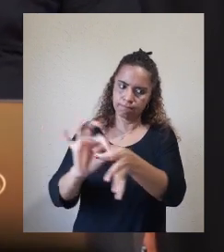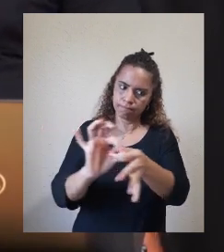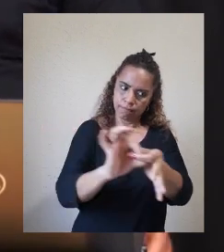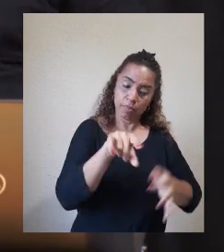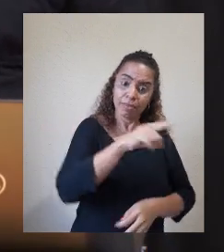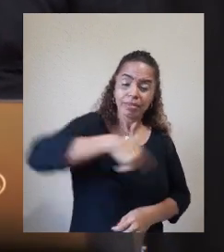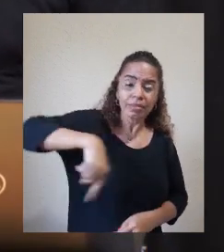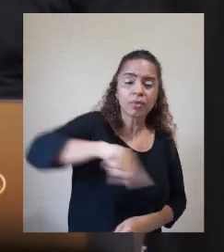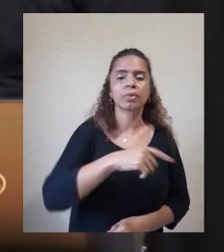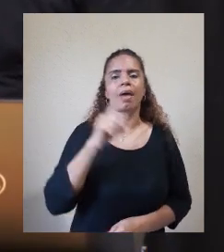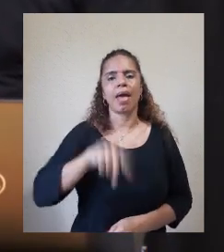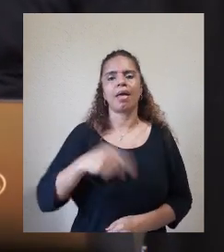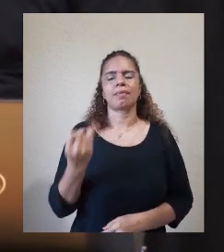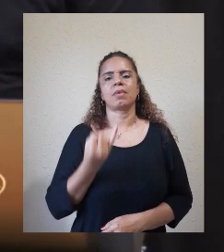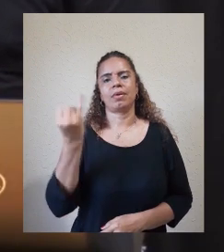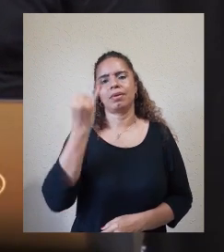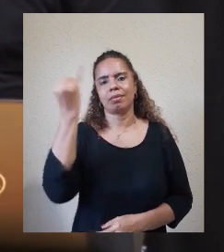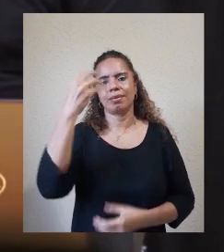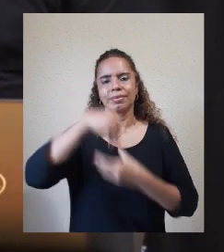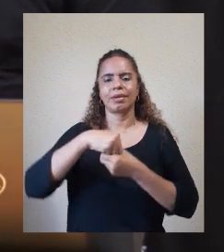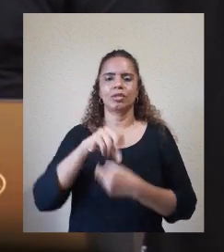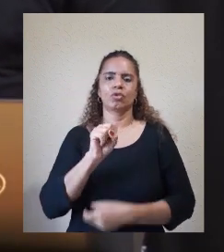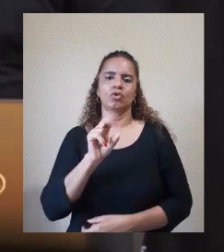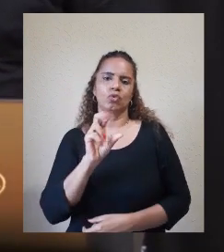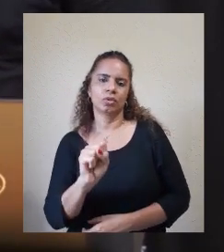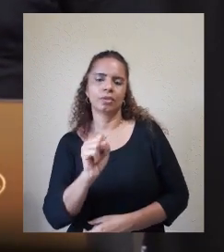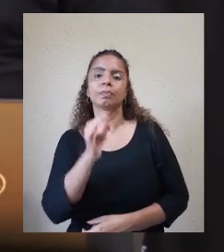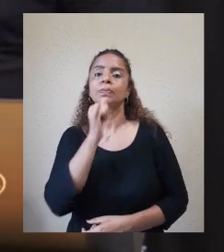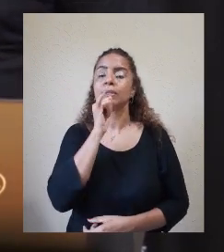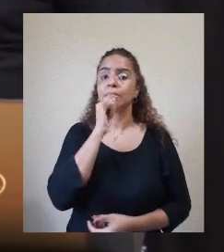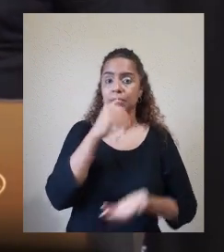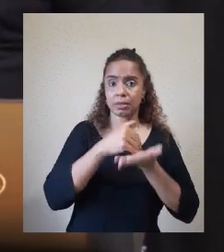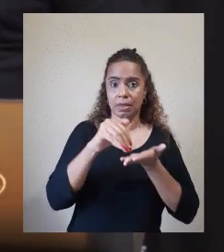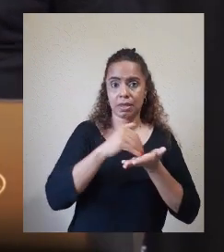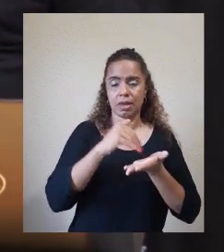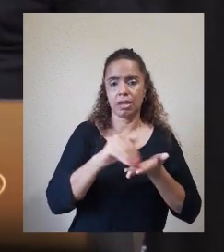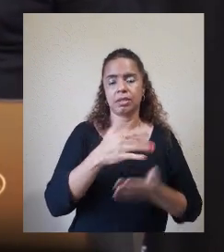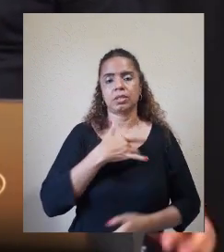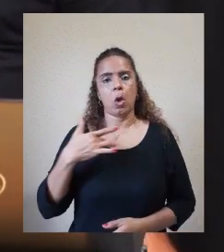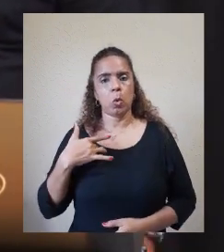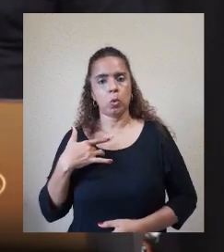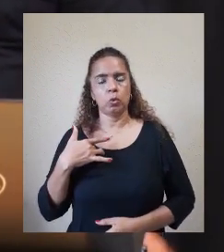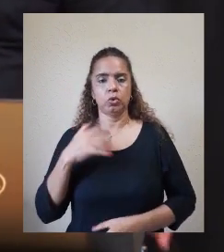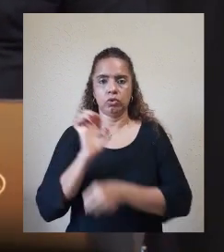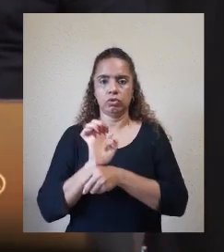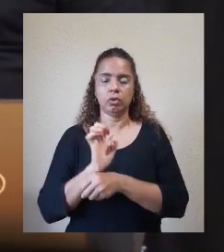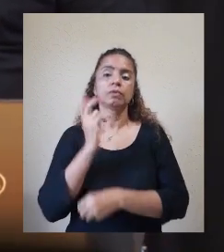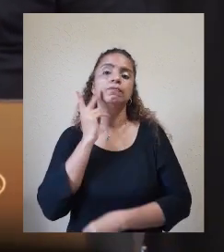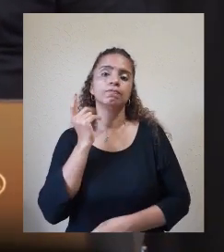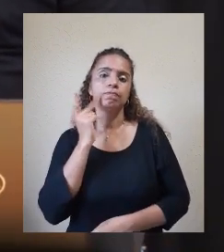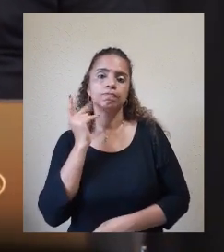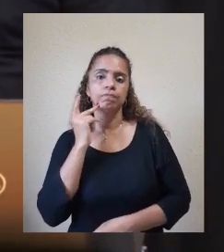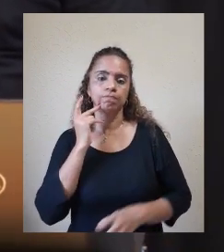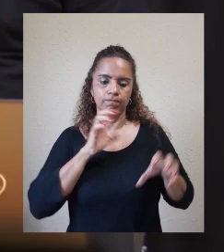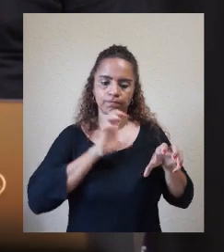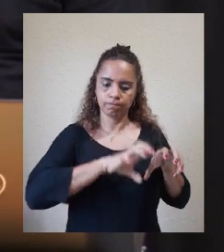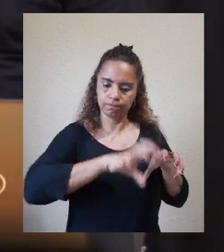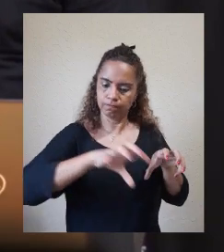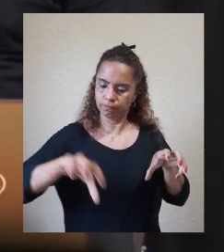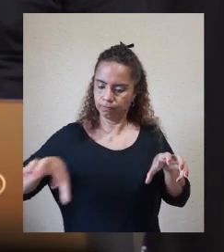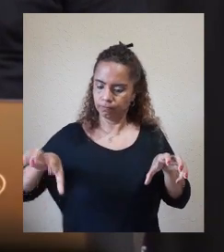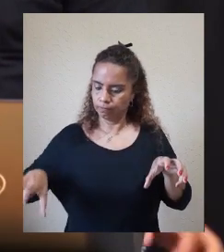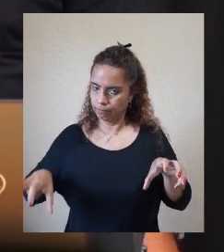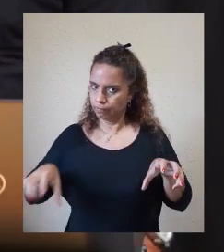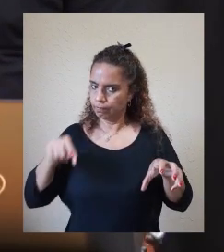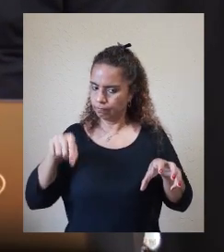exemplo, o pessoal da Secretaria de Saúde do Estado, nas suas diversas células e núcleos, núcleo de vigilância, por